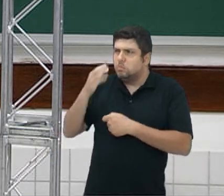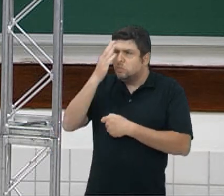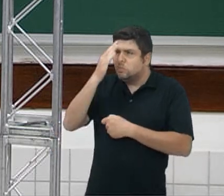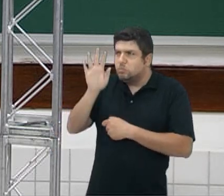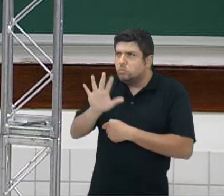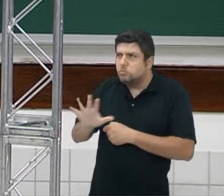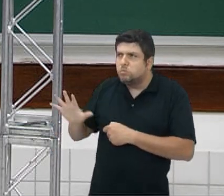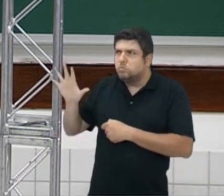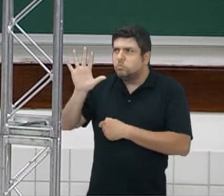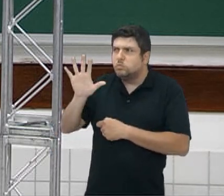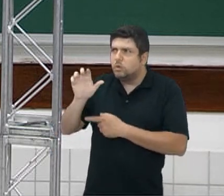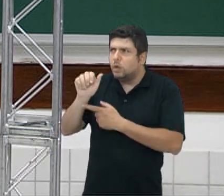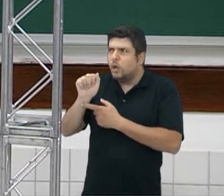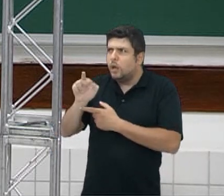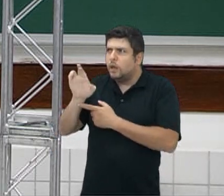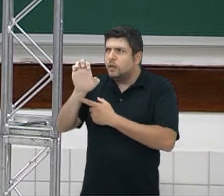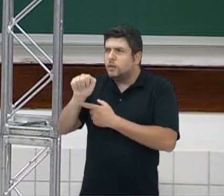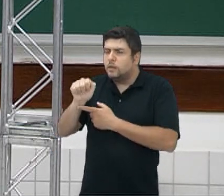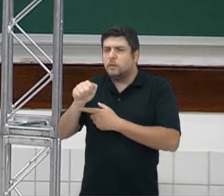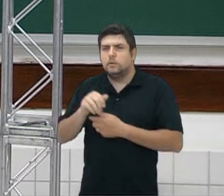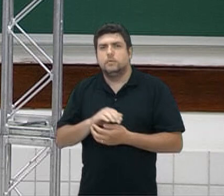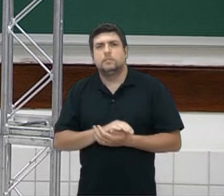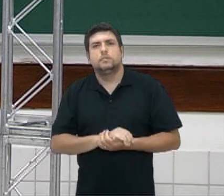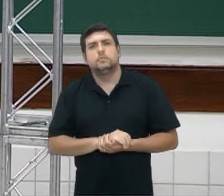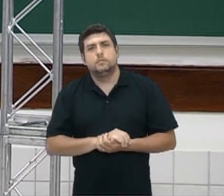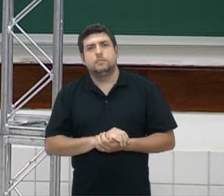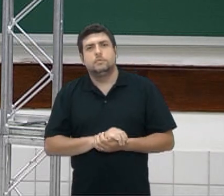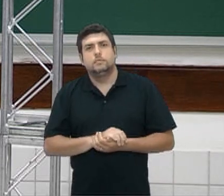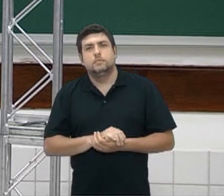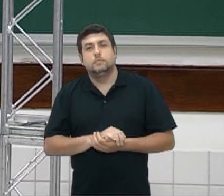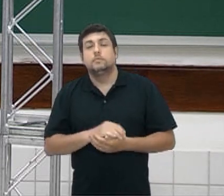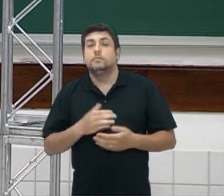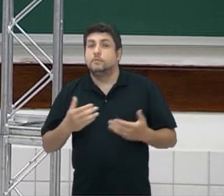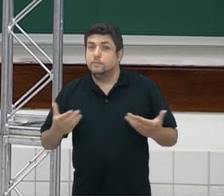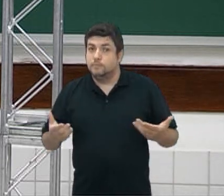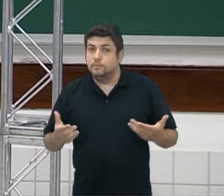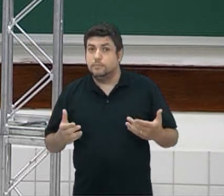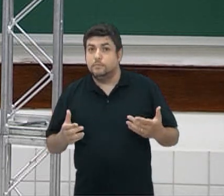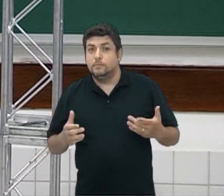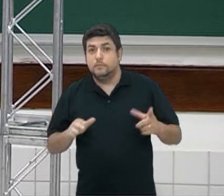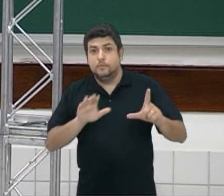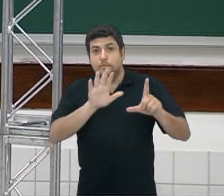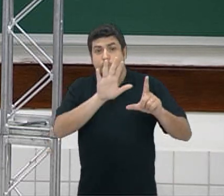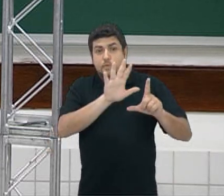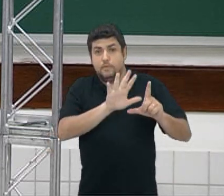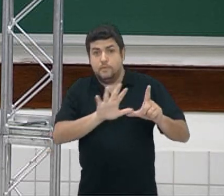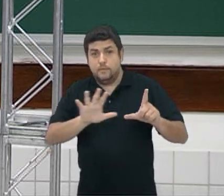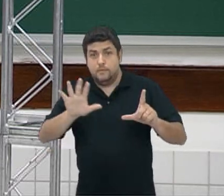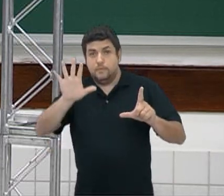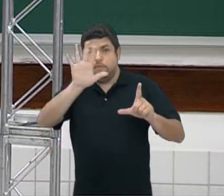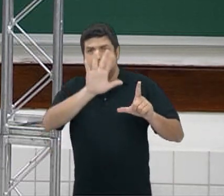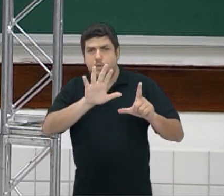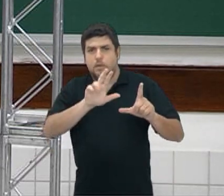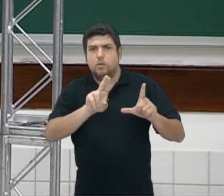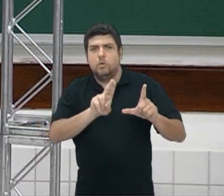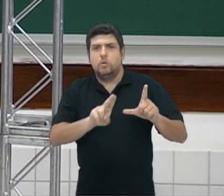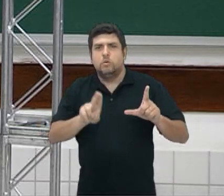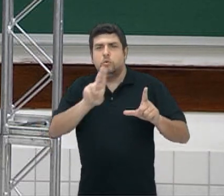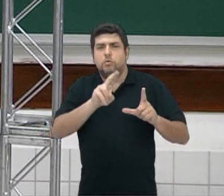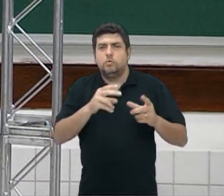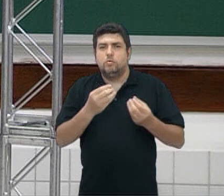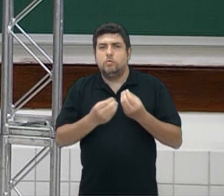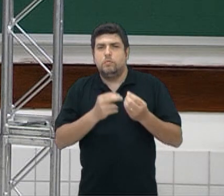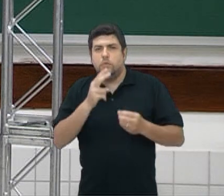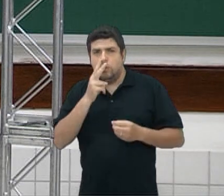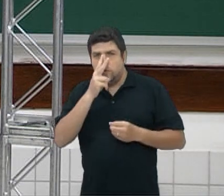Simples. Porque a área de um gráfico eu posso utilizar com forças variáveis. Essa equação que vocês estão